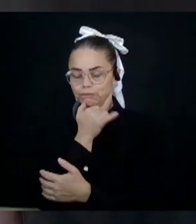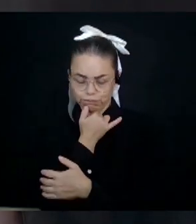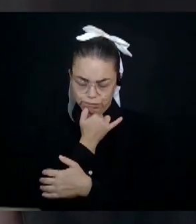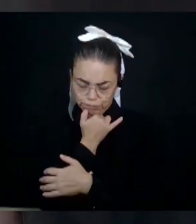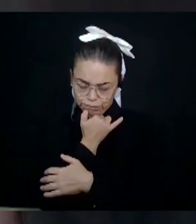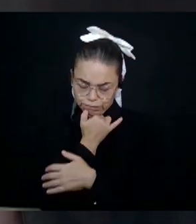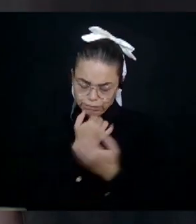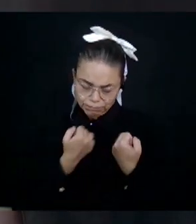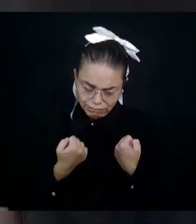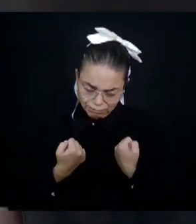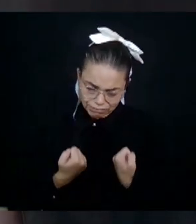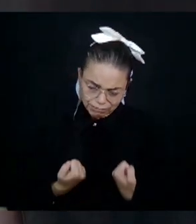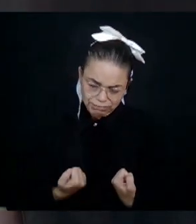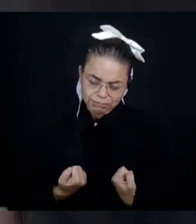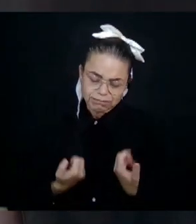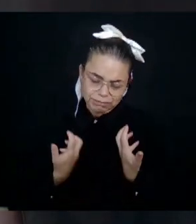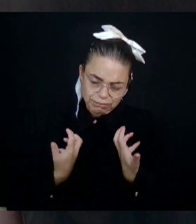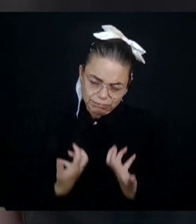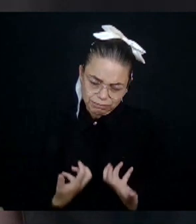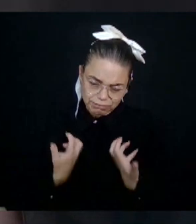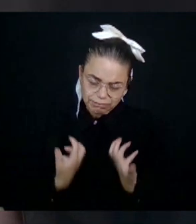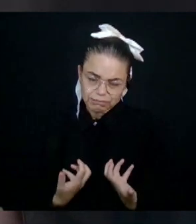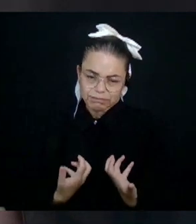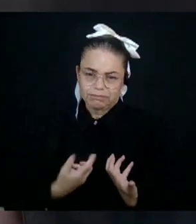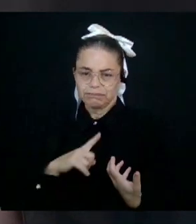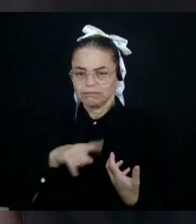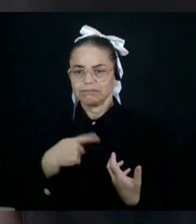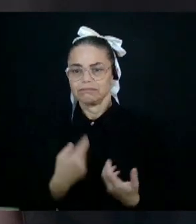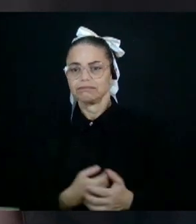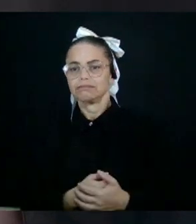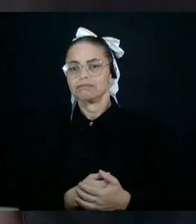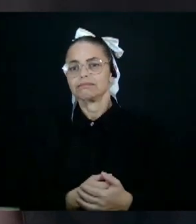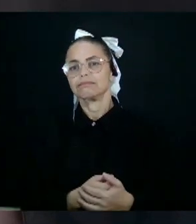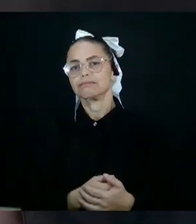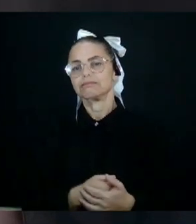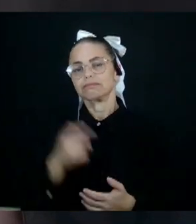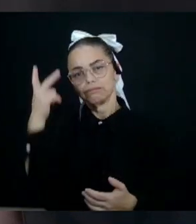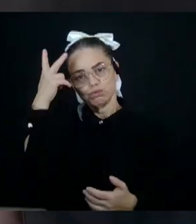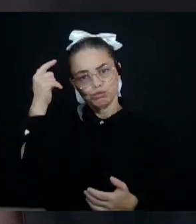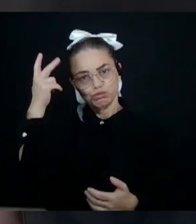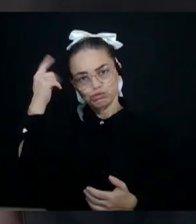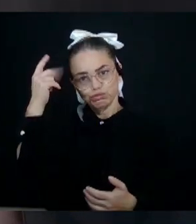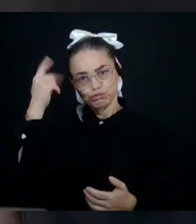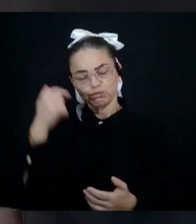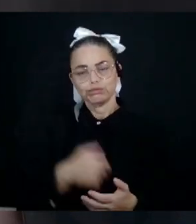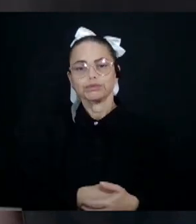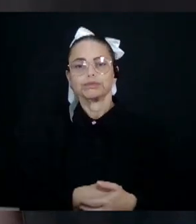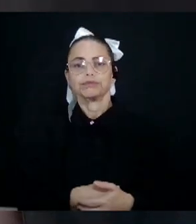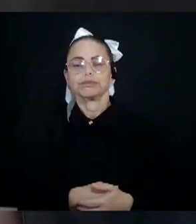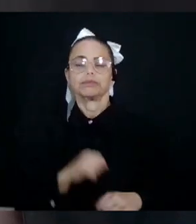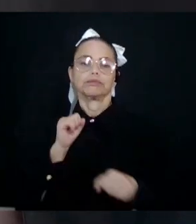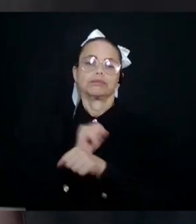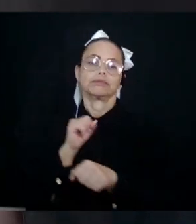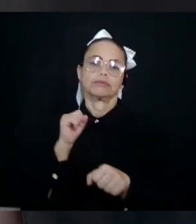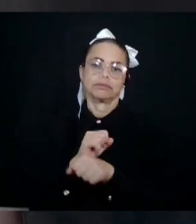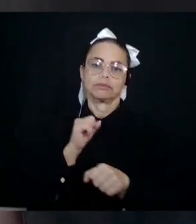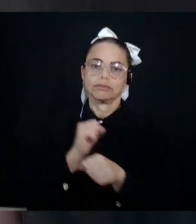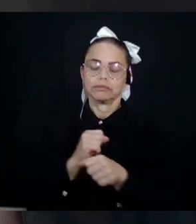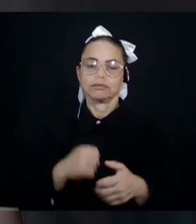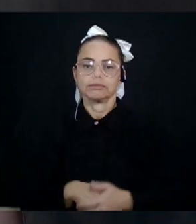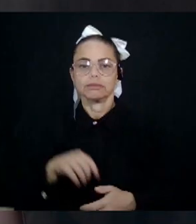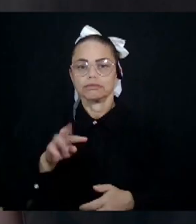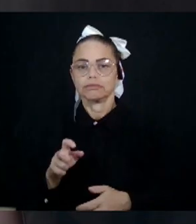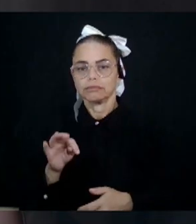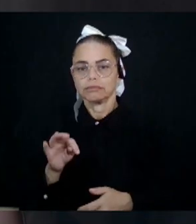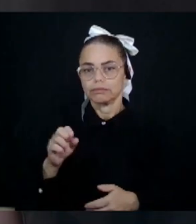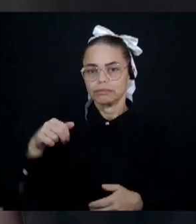cansaço após esses momentos é comum, né, e Uhum. inclusive esperado, né. O Wellington trouxe essas viagens